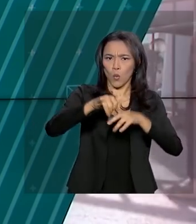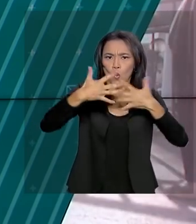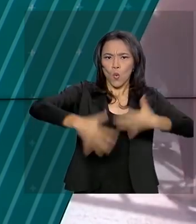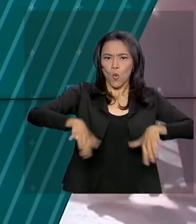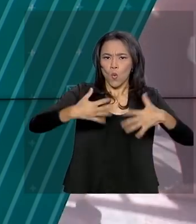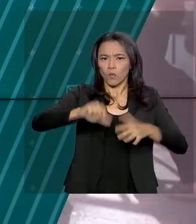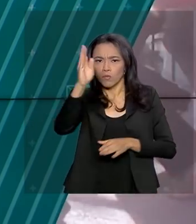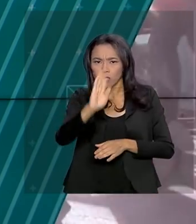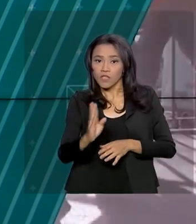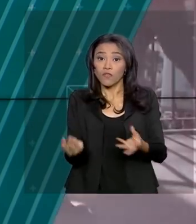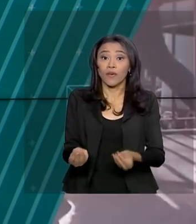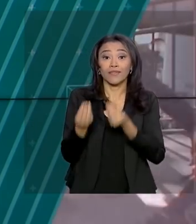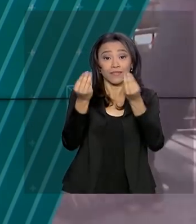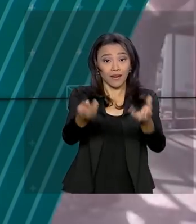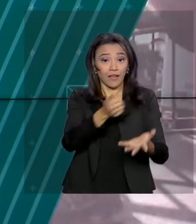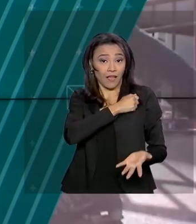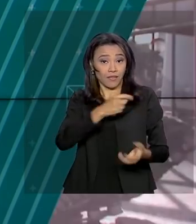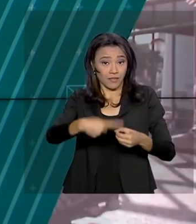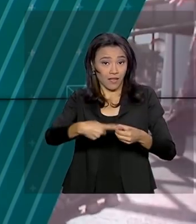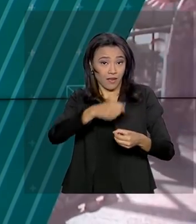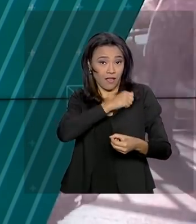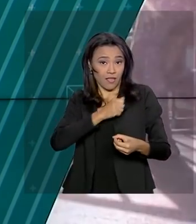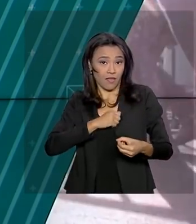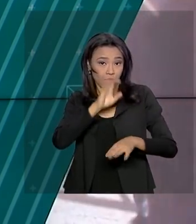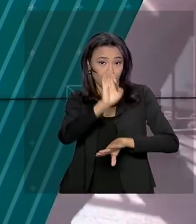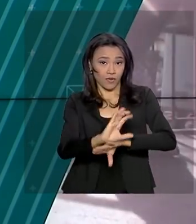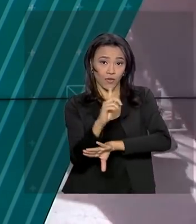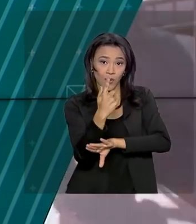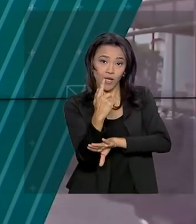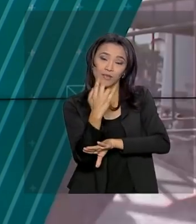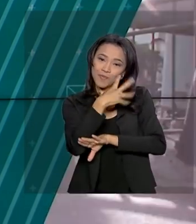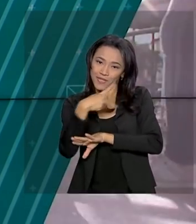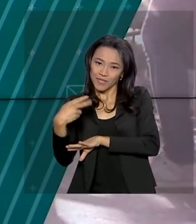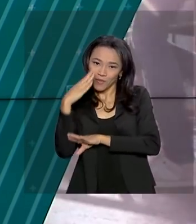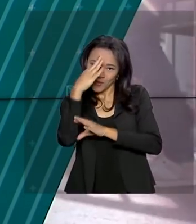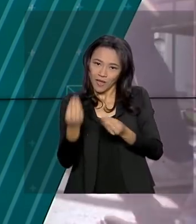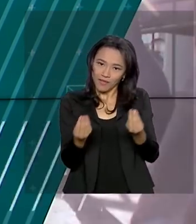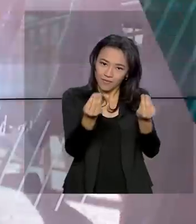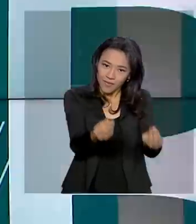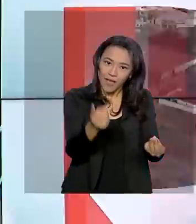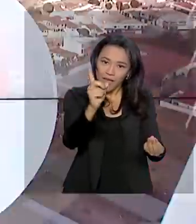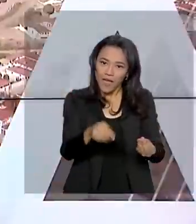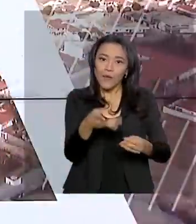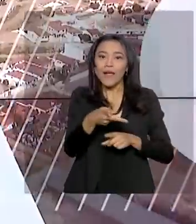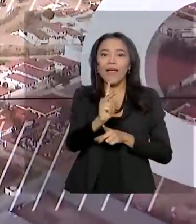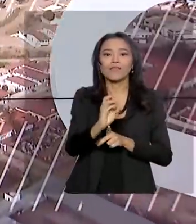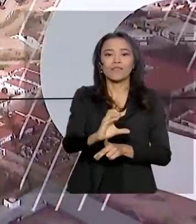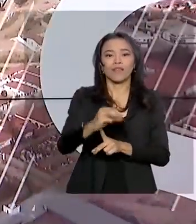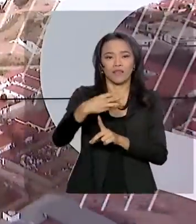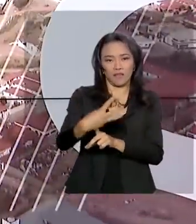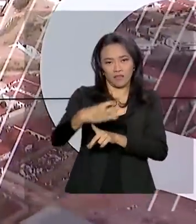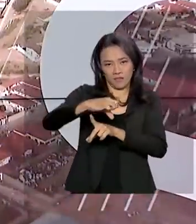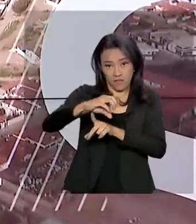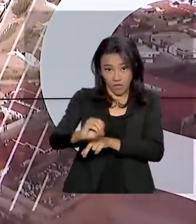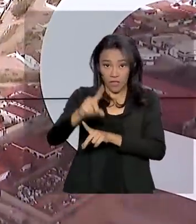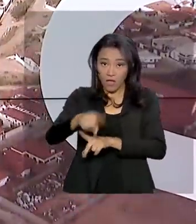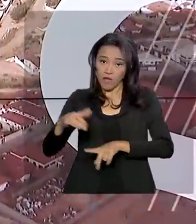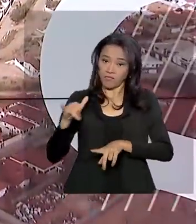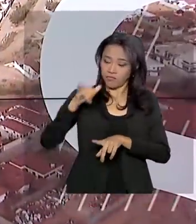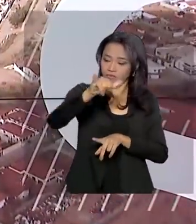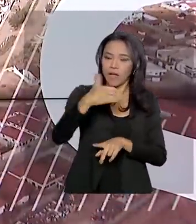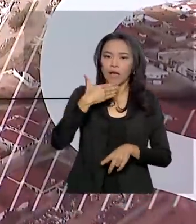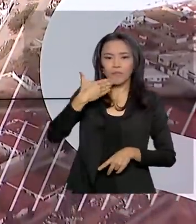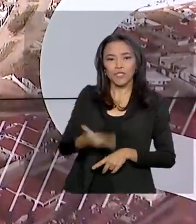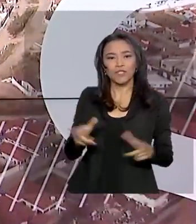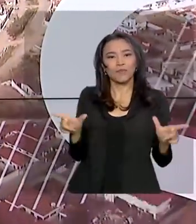foi entregue em Anápolis, Goiás, ao presidente Jair Bolsonaro. É o KC-390, produzido pela Embraer, a pedido da